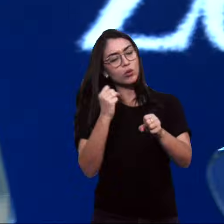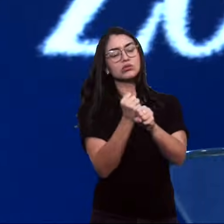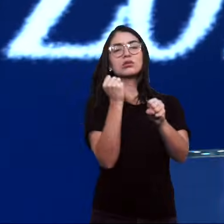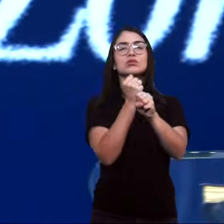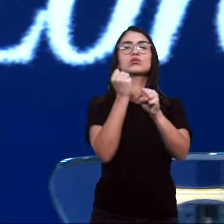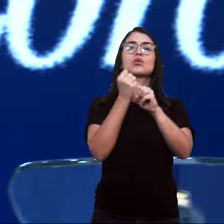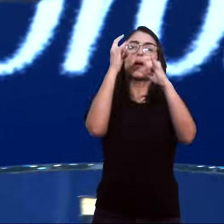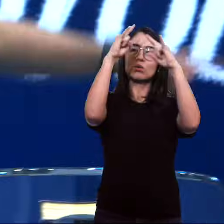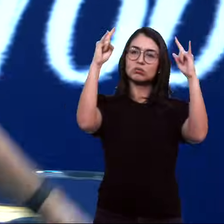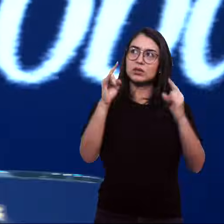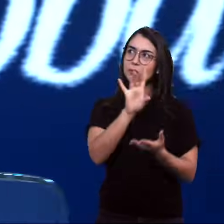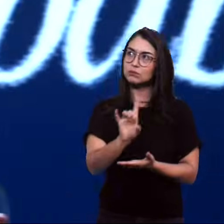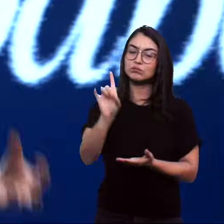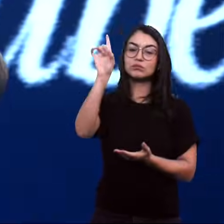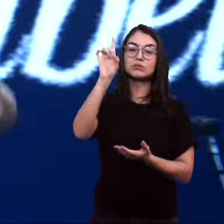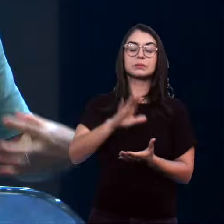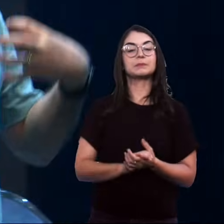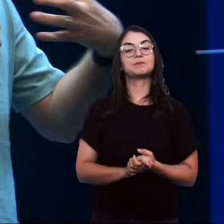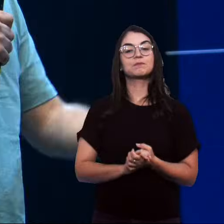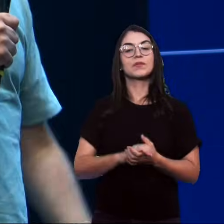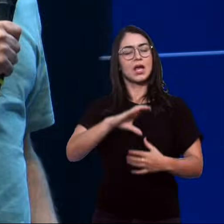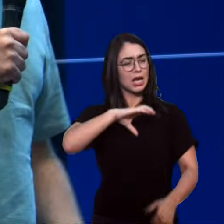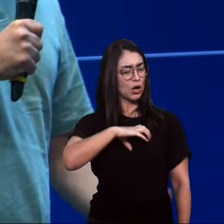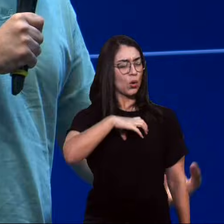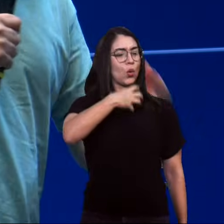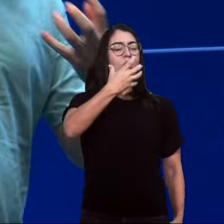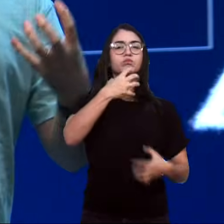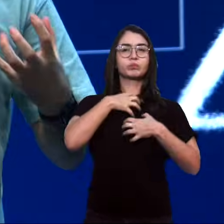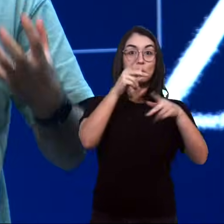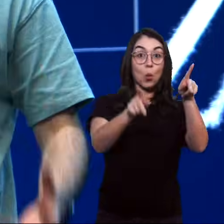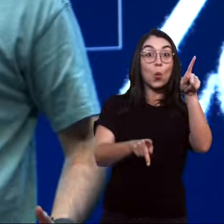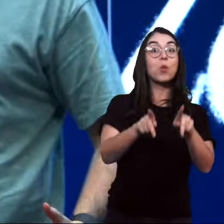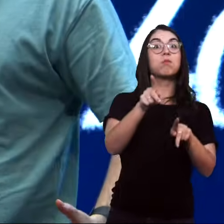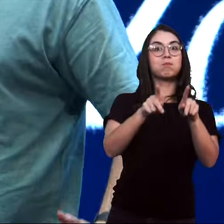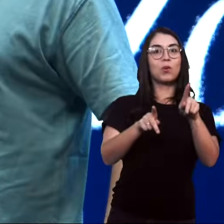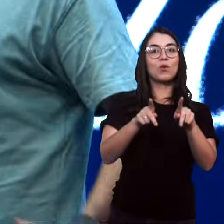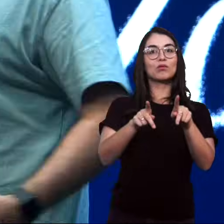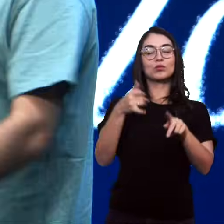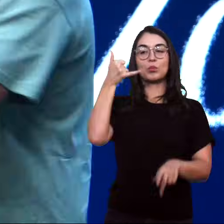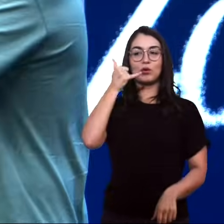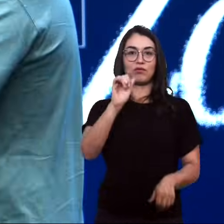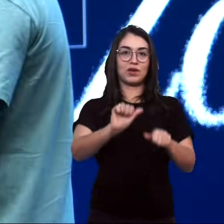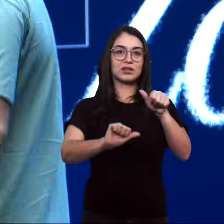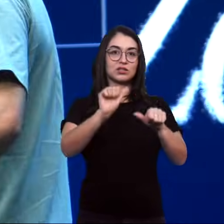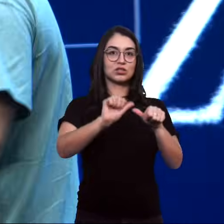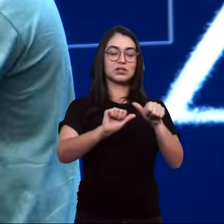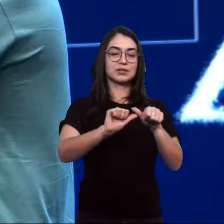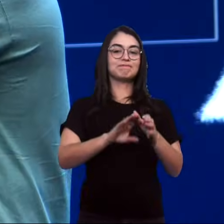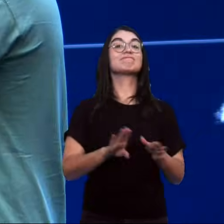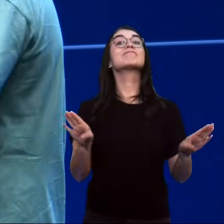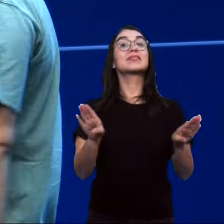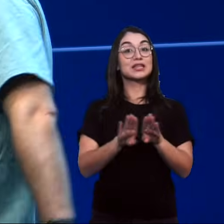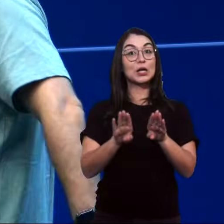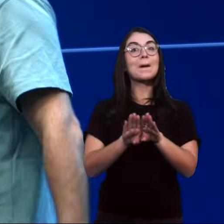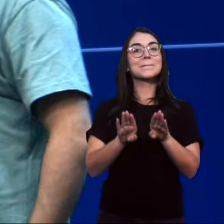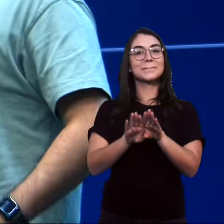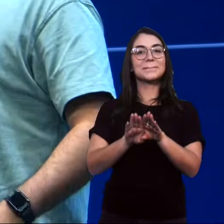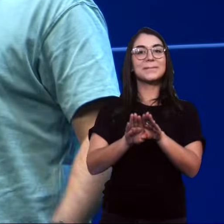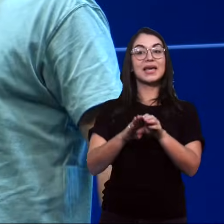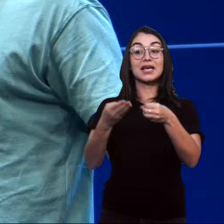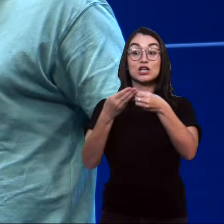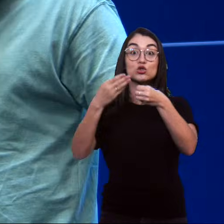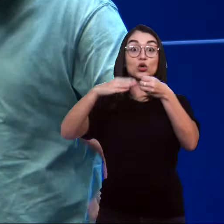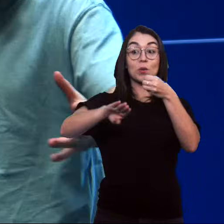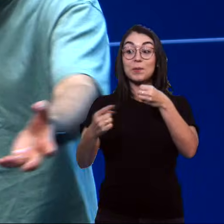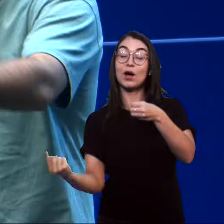de Deus. E aí, encorajados por essa palavra de Ageu, Zorobabel volta para reconstruir